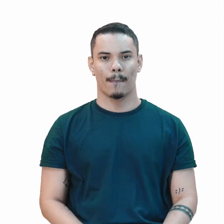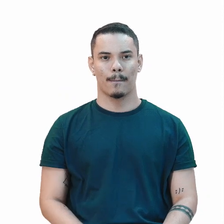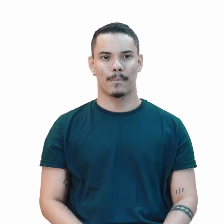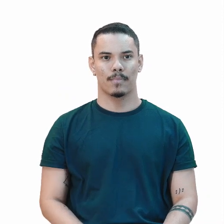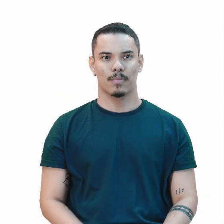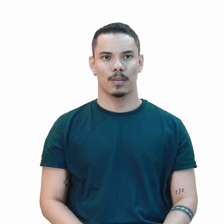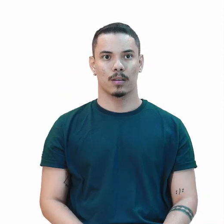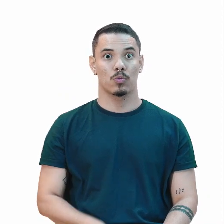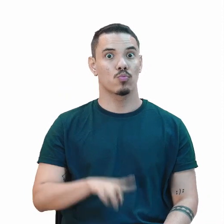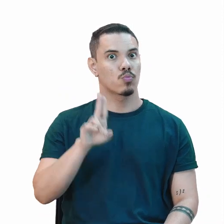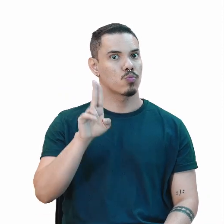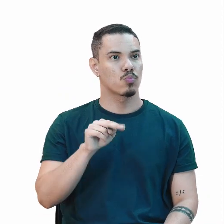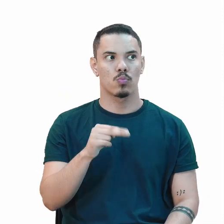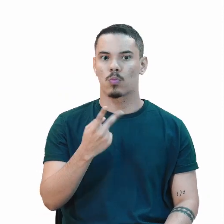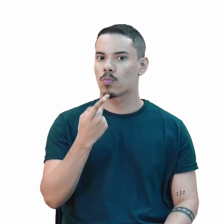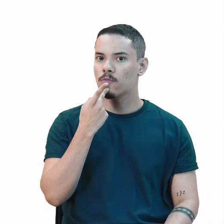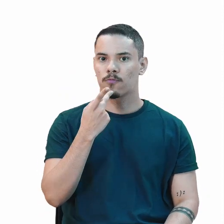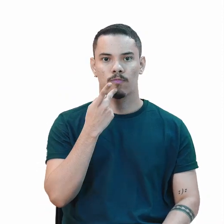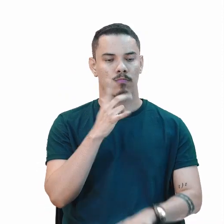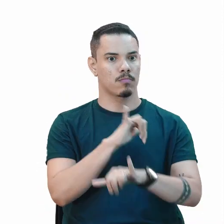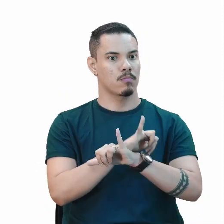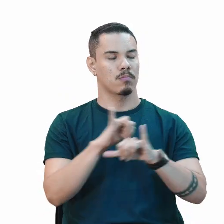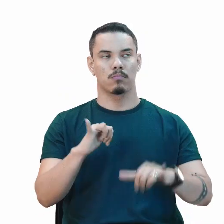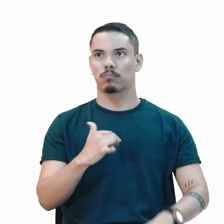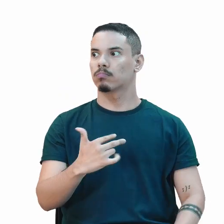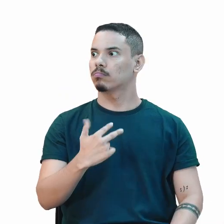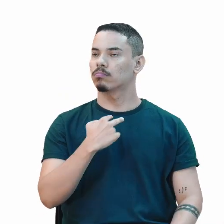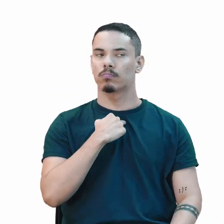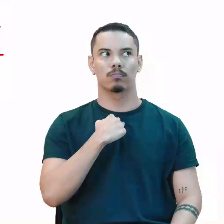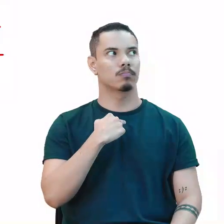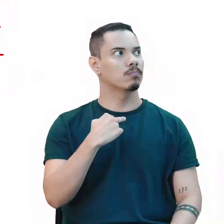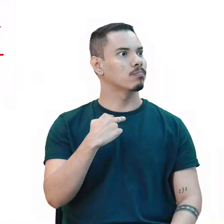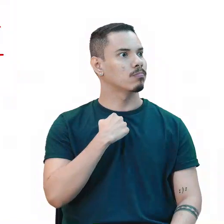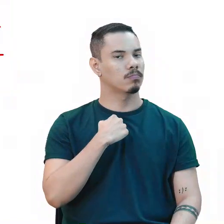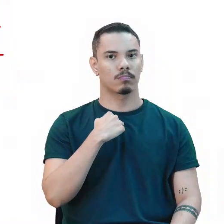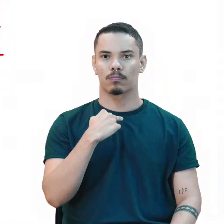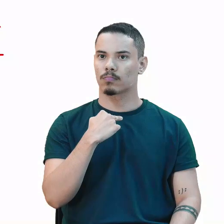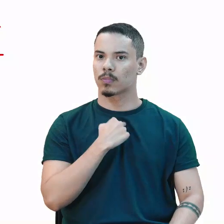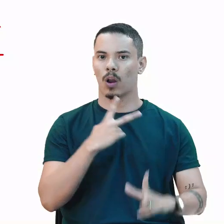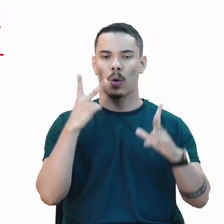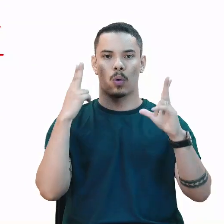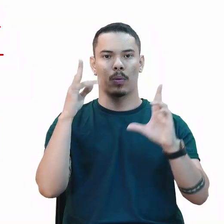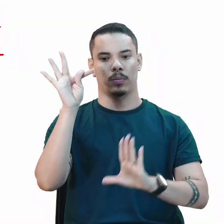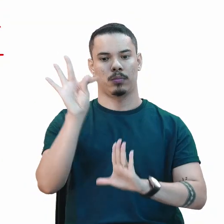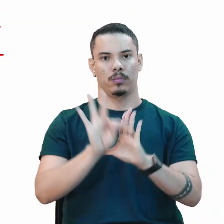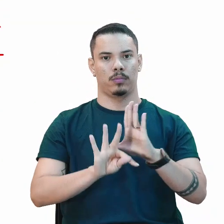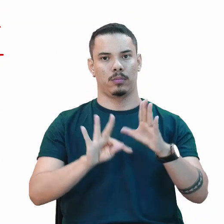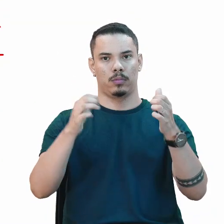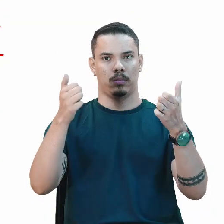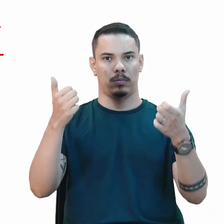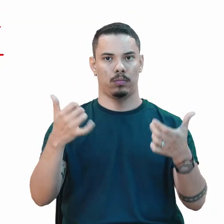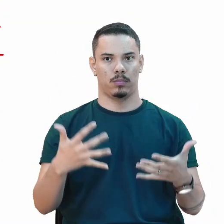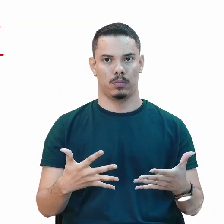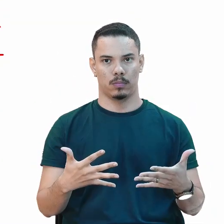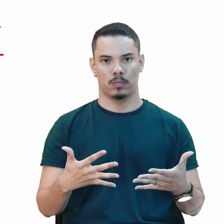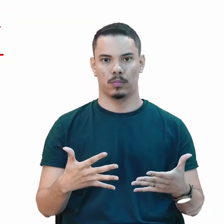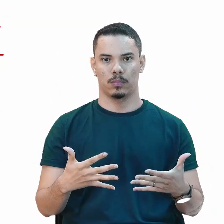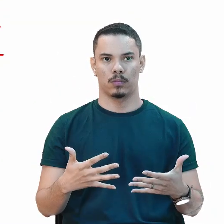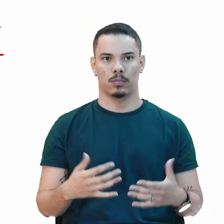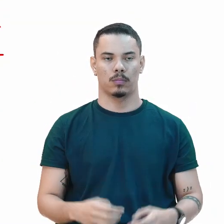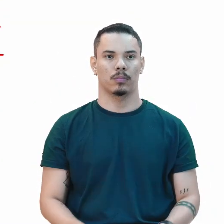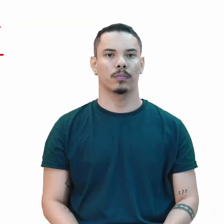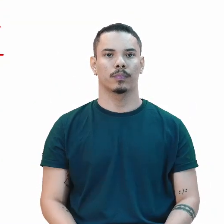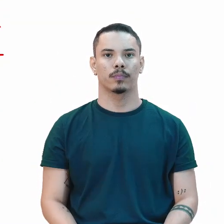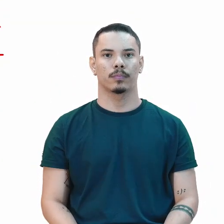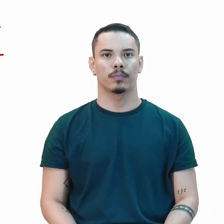Jamais diga. Olha só, como o texto próprio lá fala, jamais diga